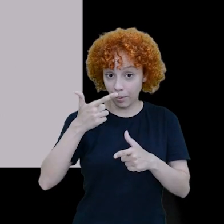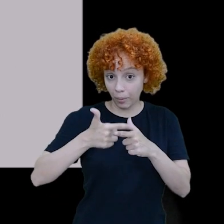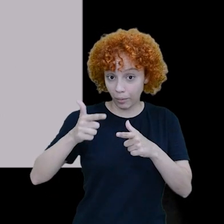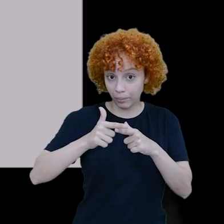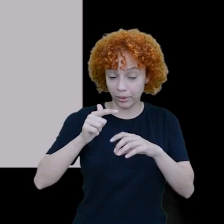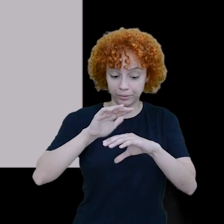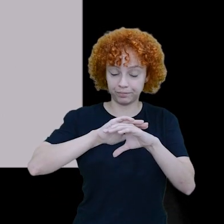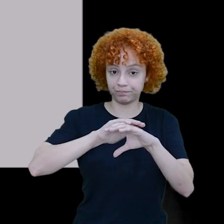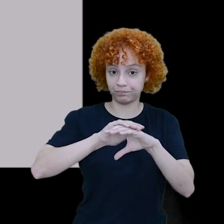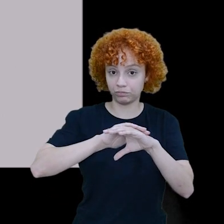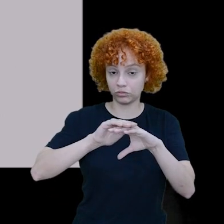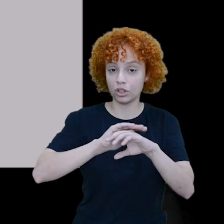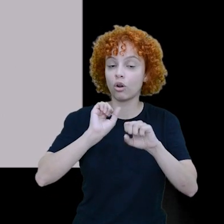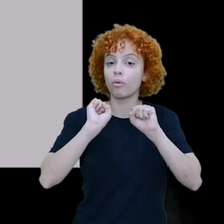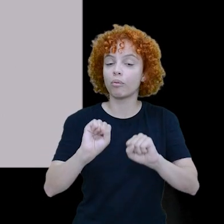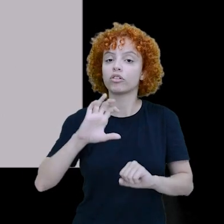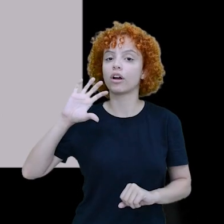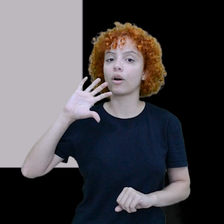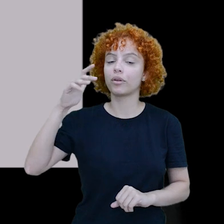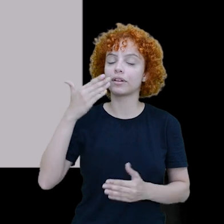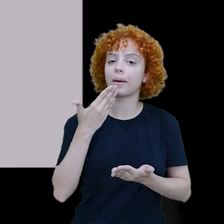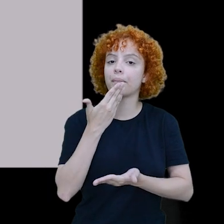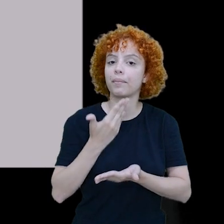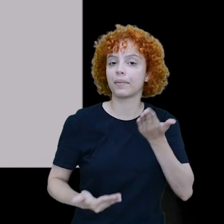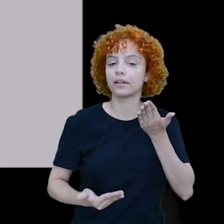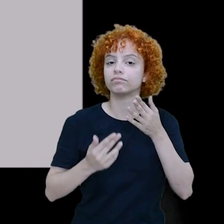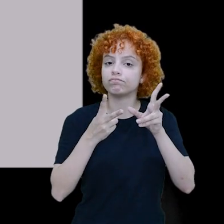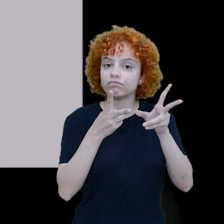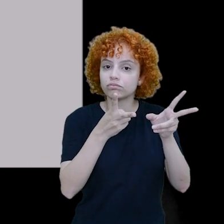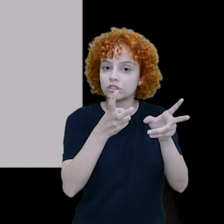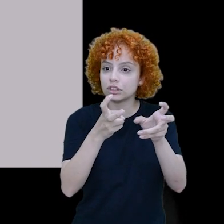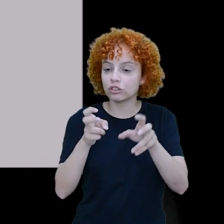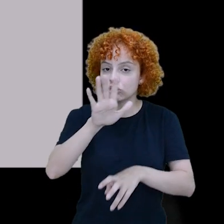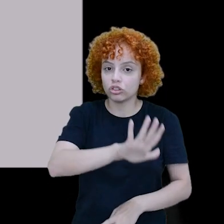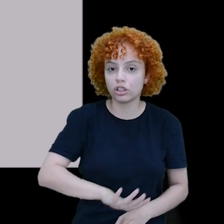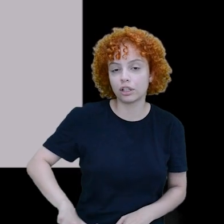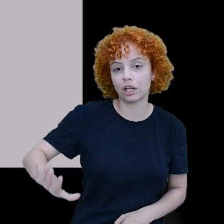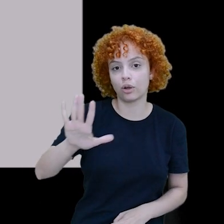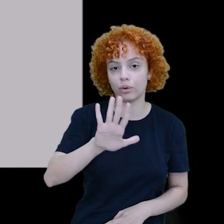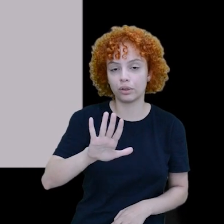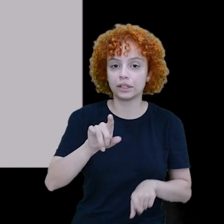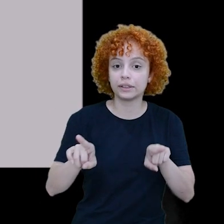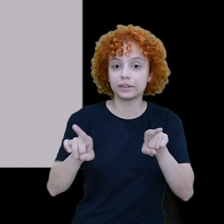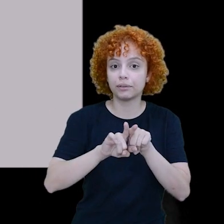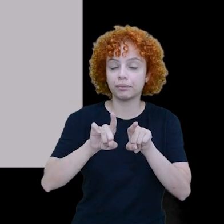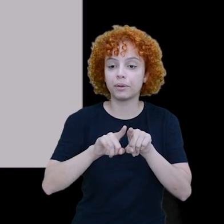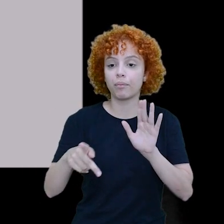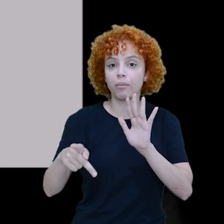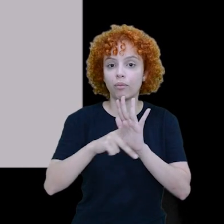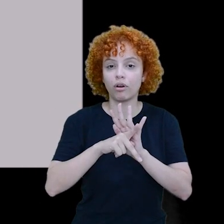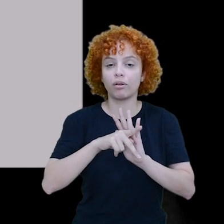visual, enquanto que lesões do lobo parietal resultam em perda do reconhecimento